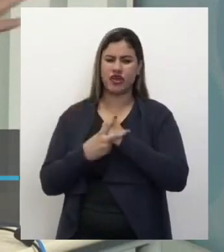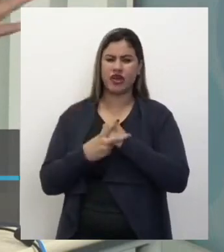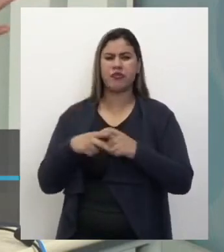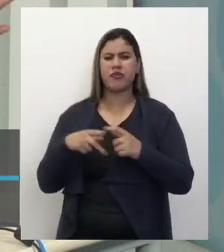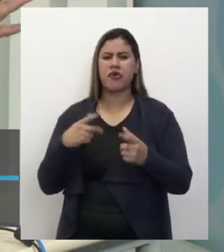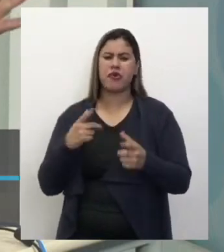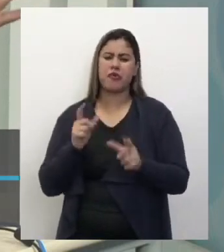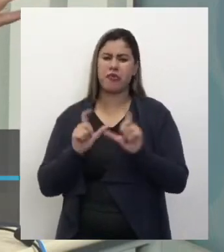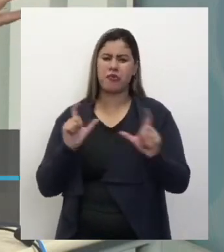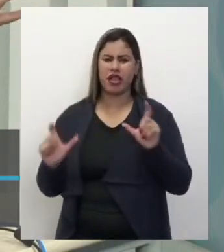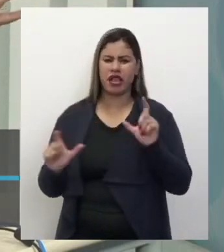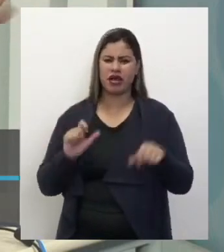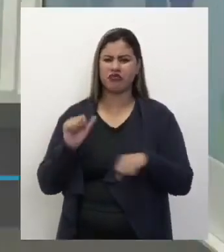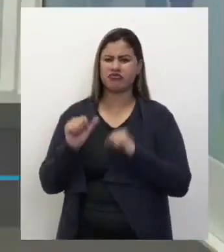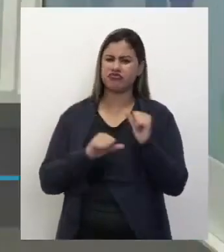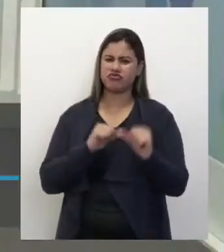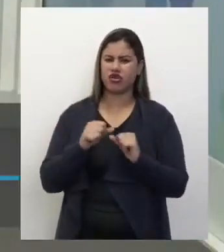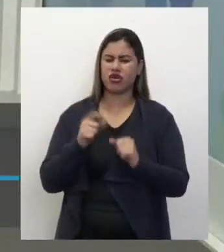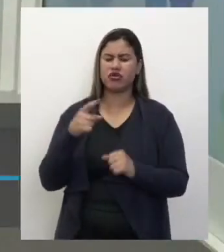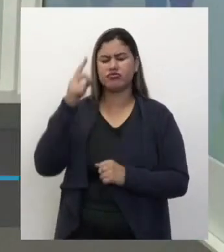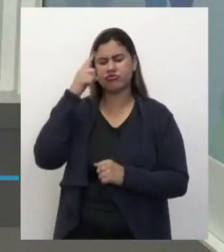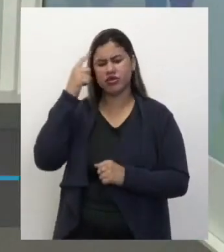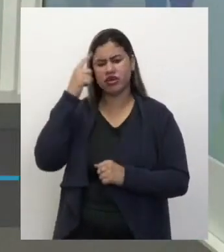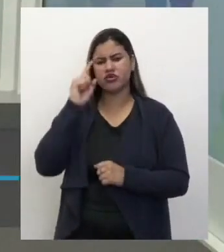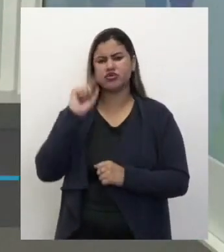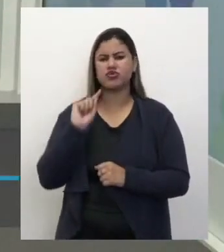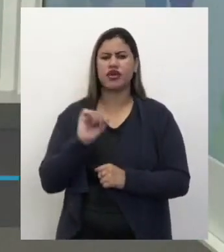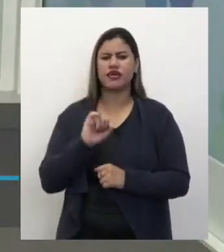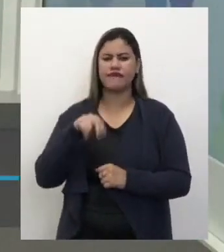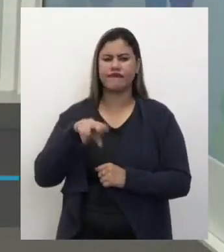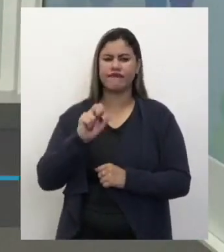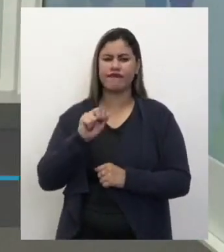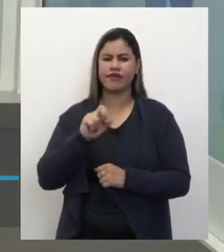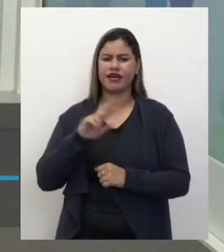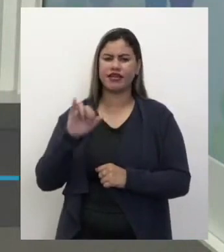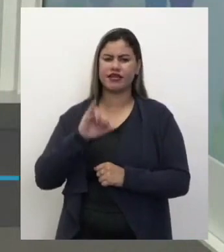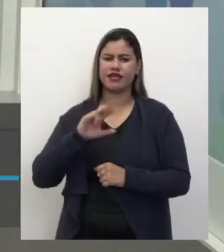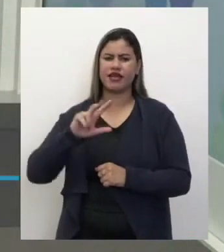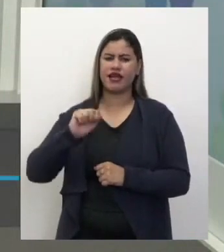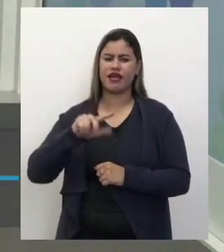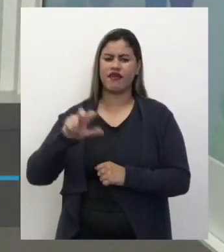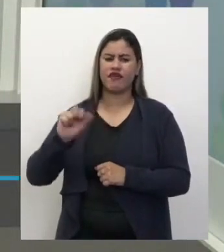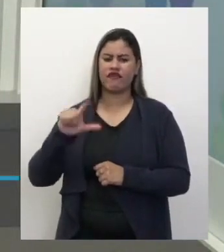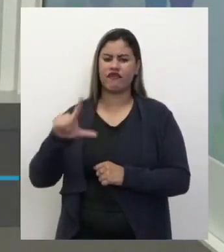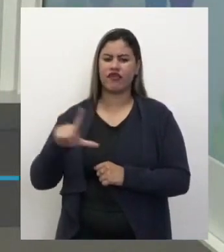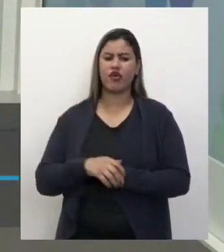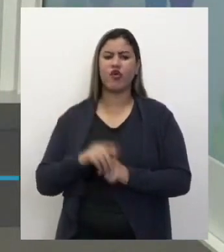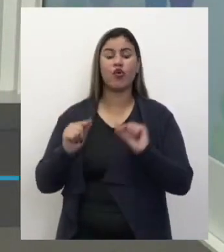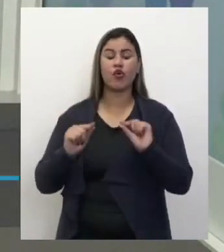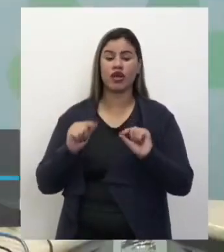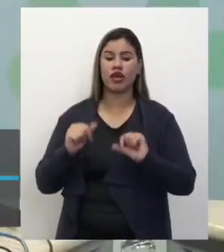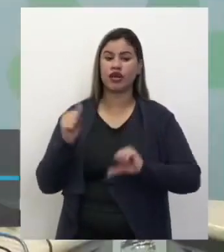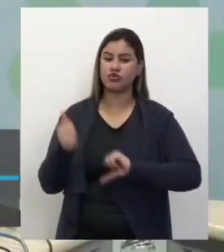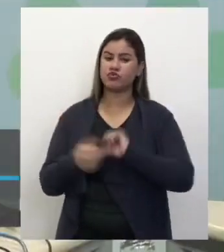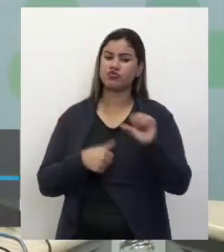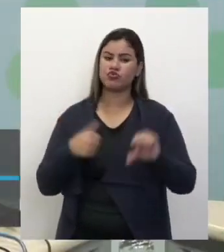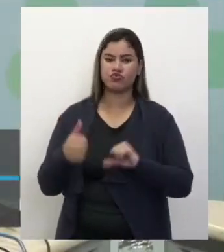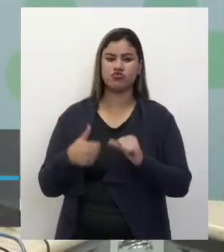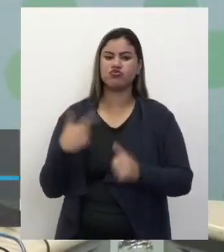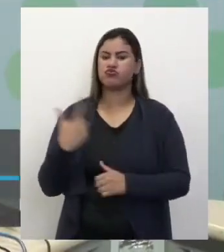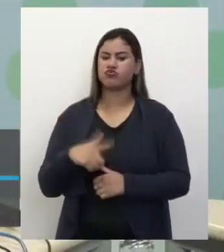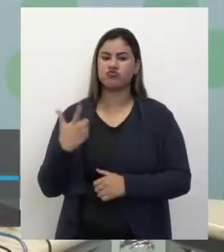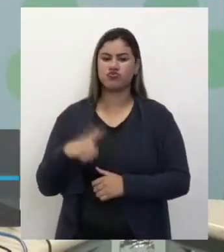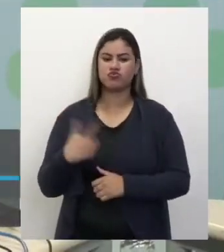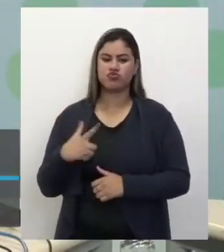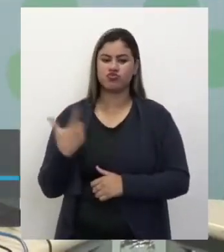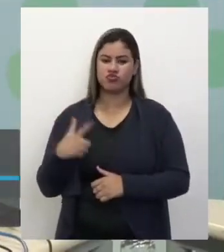fala invariável, o que as pessoas pensam? O que será uma palavra invariável? A palavra invariável é aquela que não muda, né? Não flexiona, né? Conforme